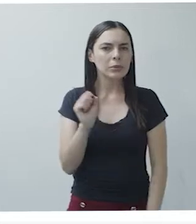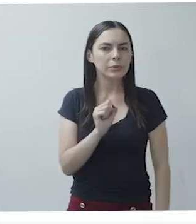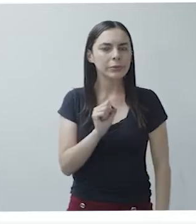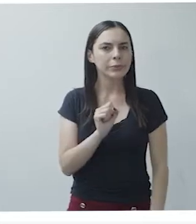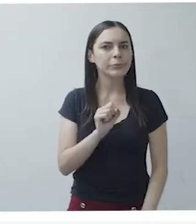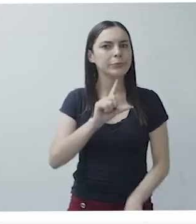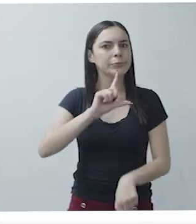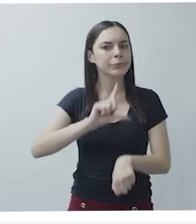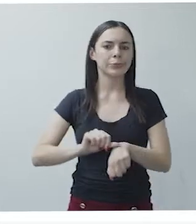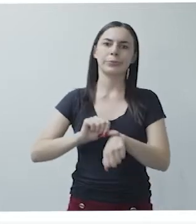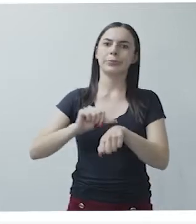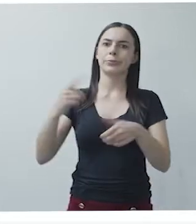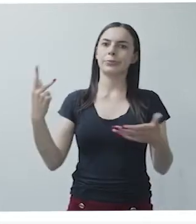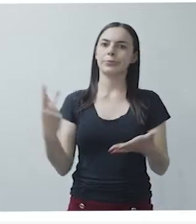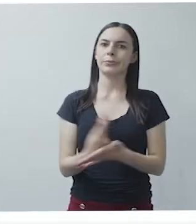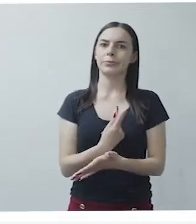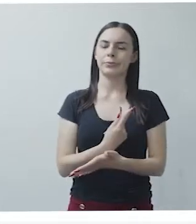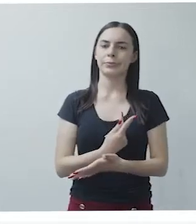já está.